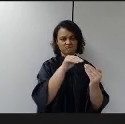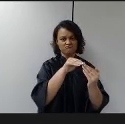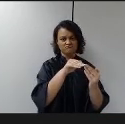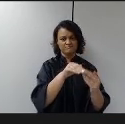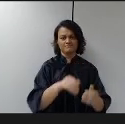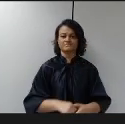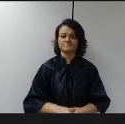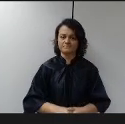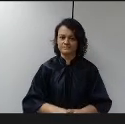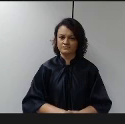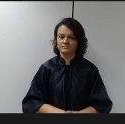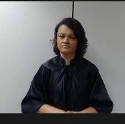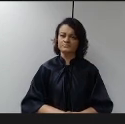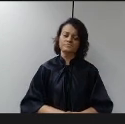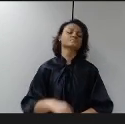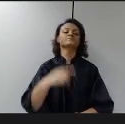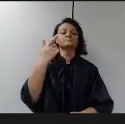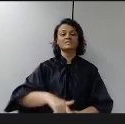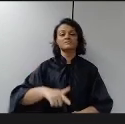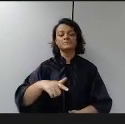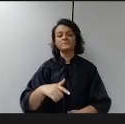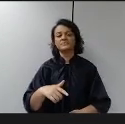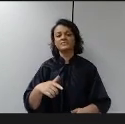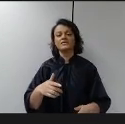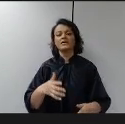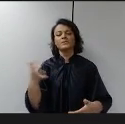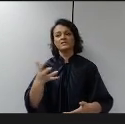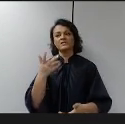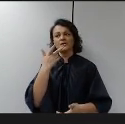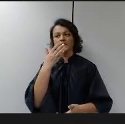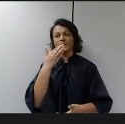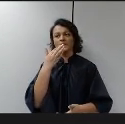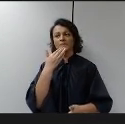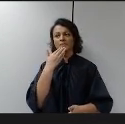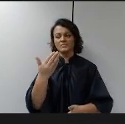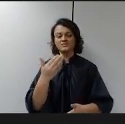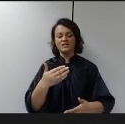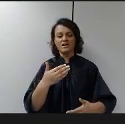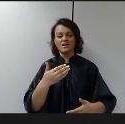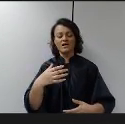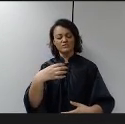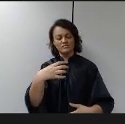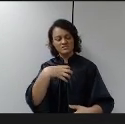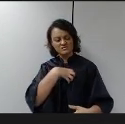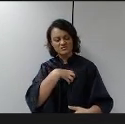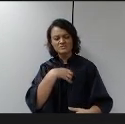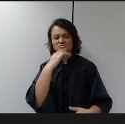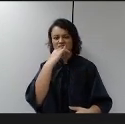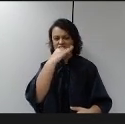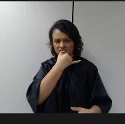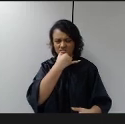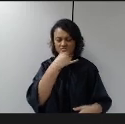que consignasse também a manifestação de pesar do Ministério Público Federal.